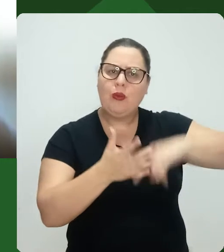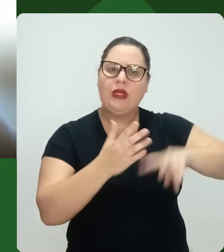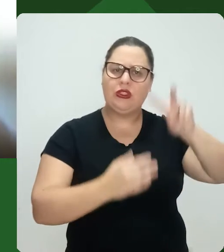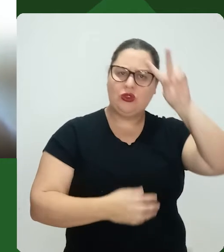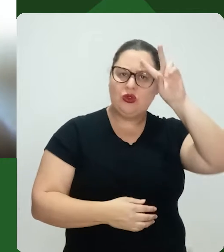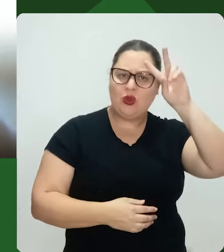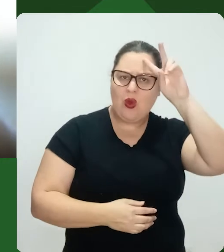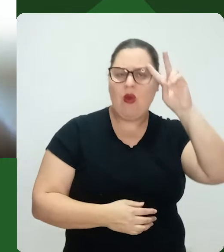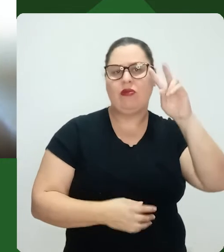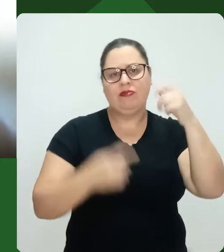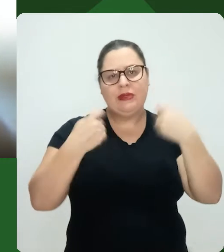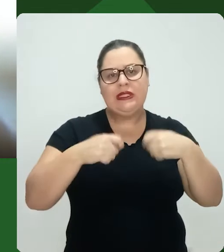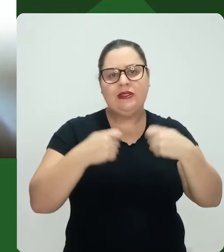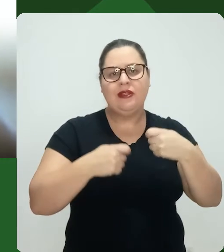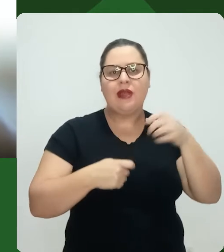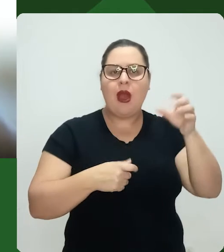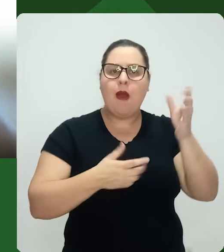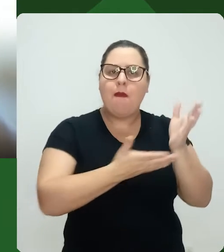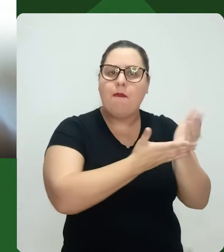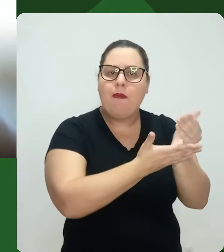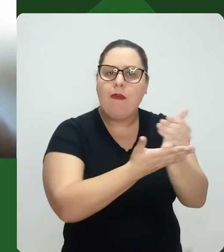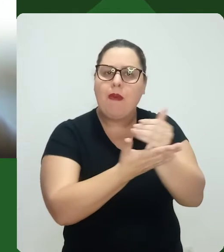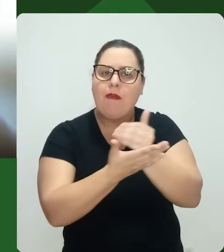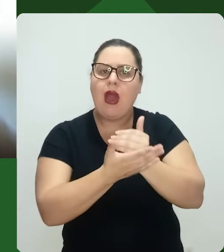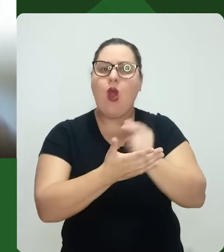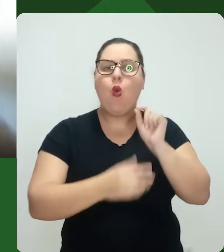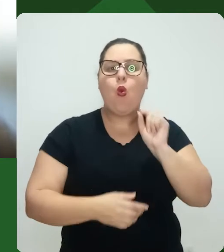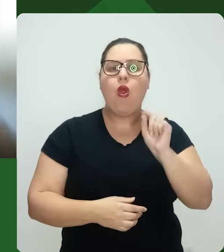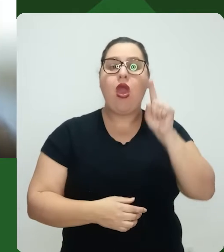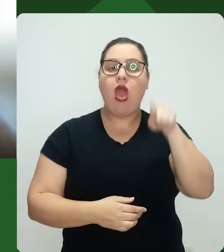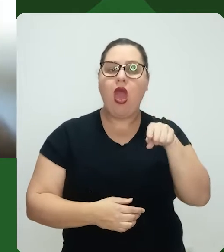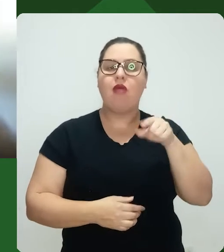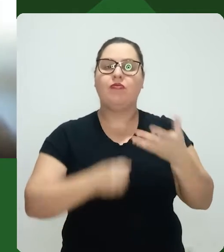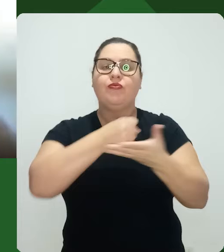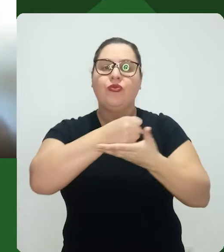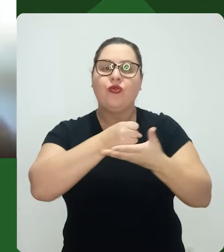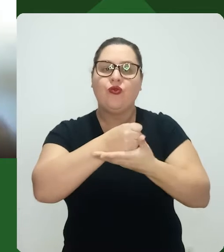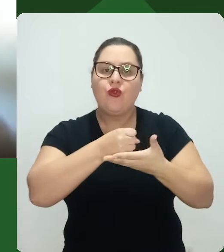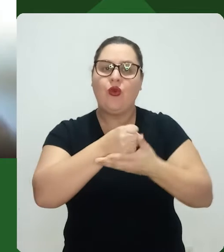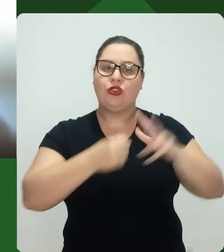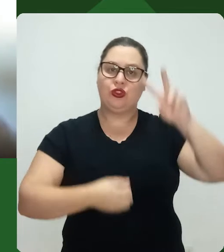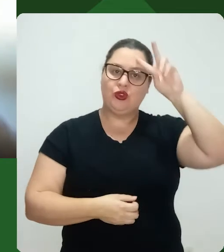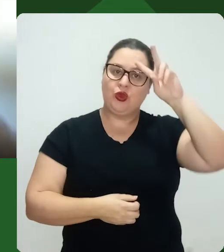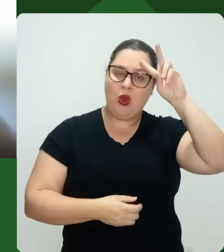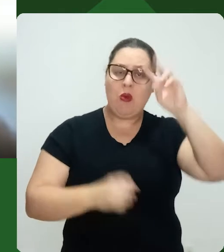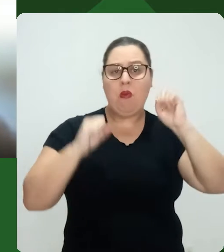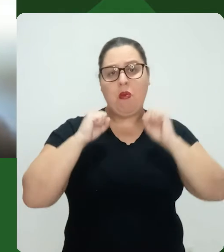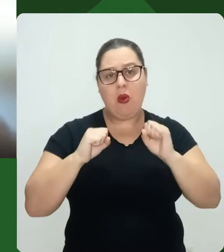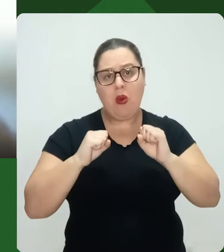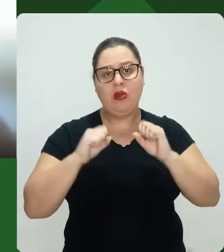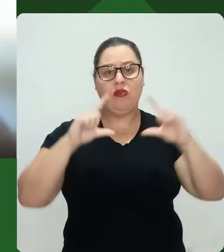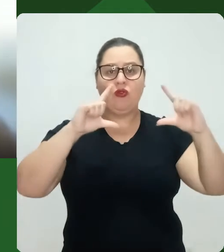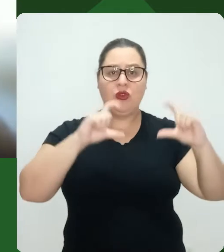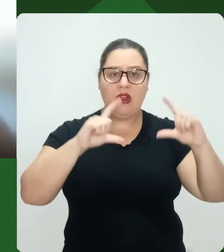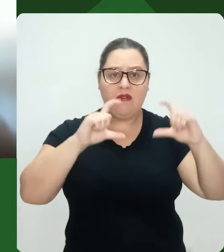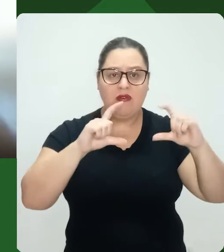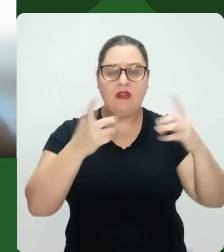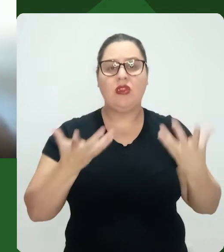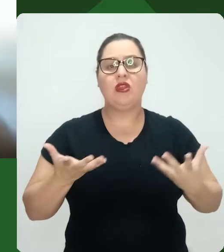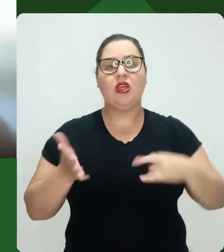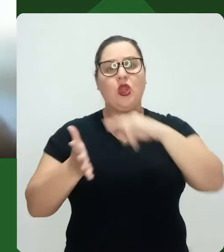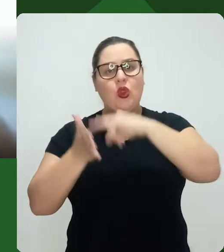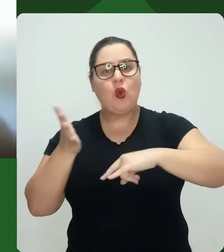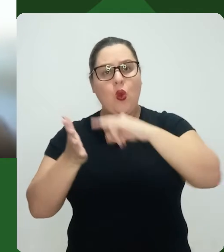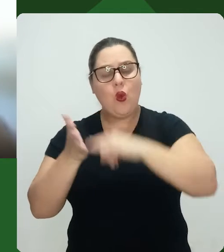são registros e também documentos históricos. A gente poderia fazer uma lista enorme agora aqui do que são fontes históricas,